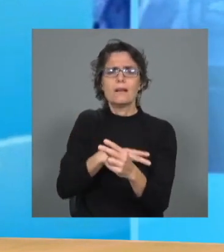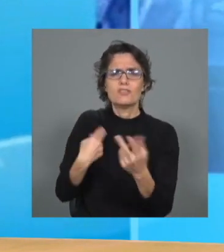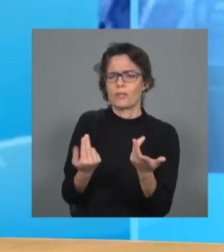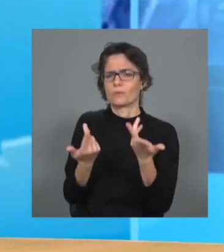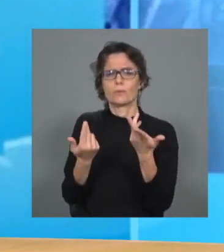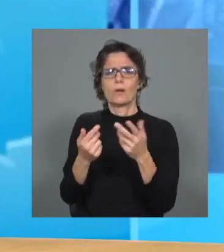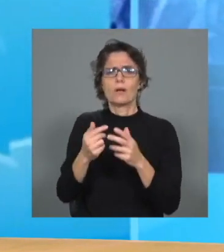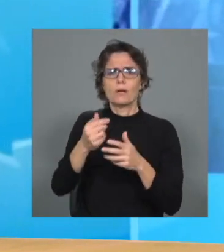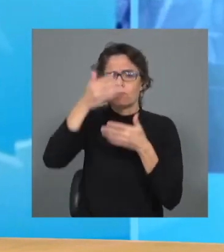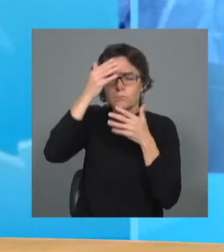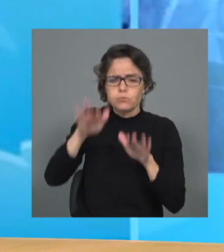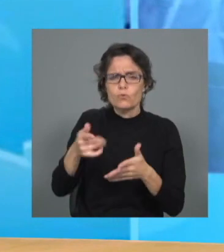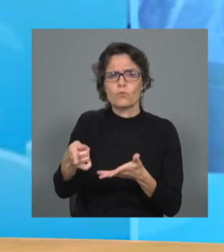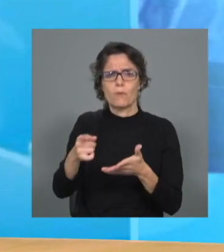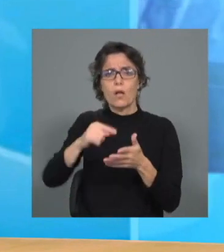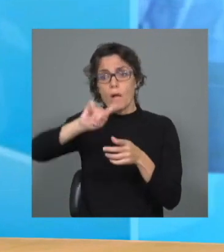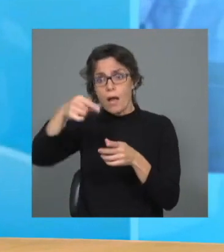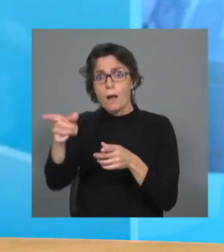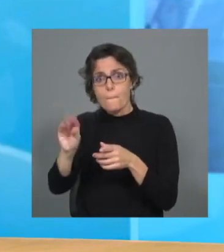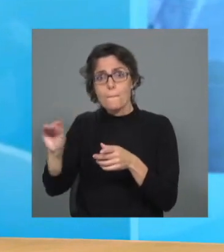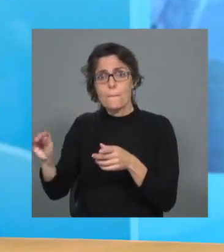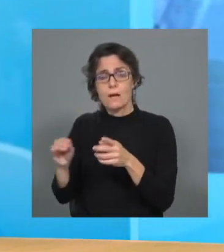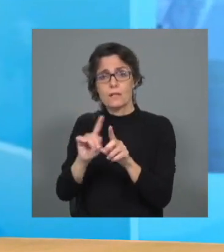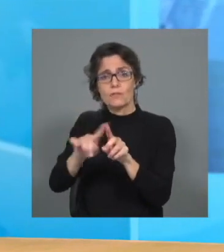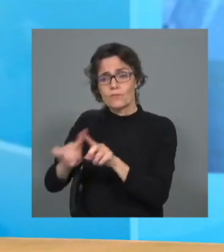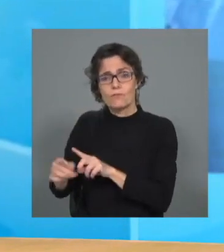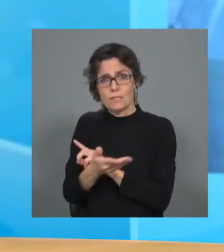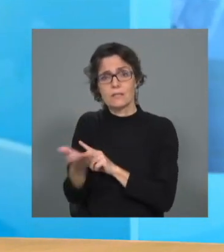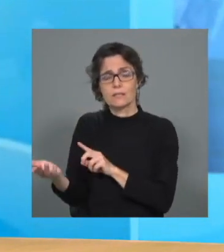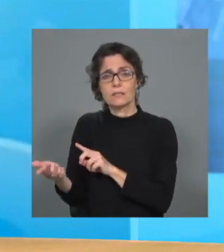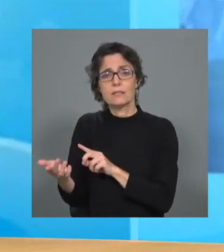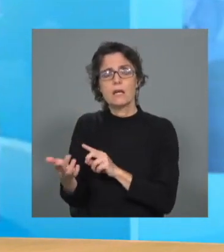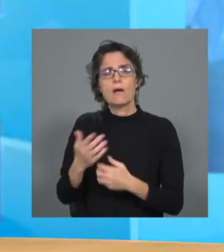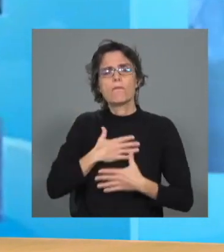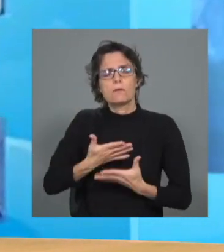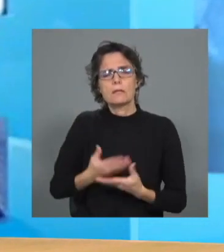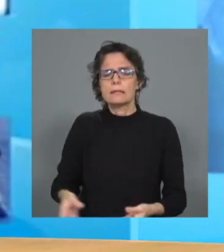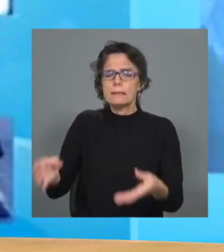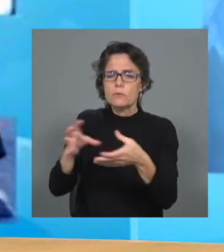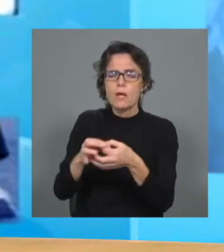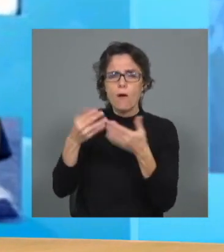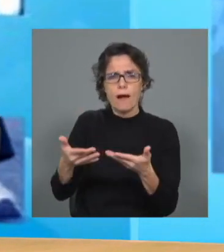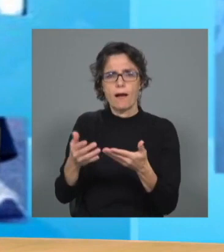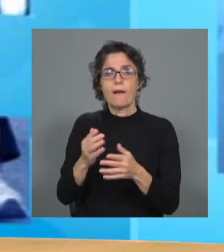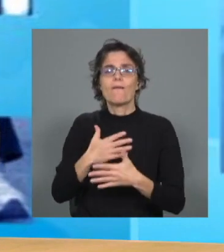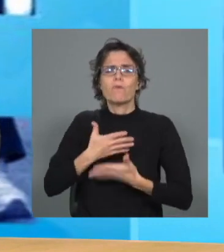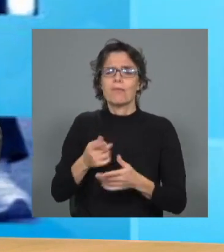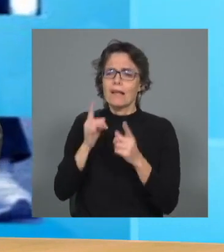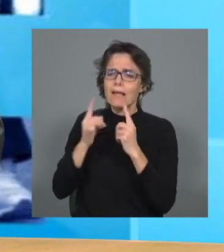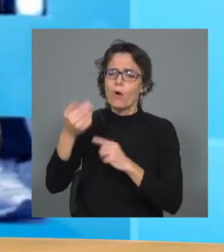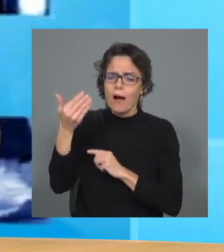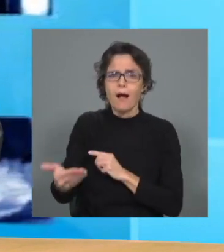diversas proveniências, unidos também nesta ambição de paz, de fraternidade e de diálogo. A partir